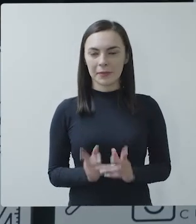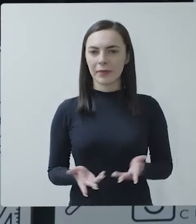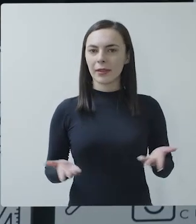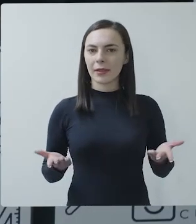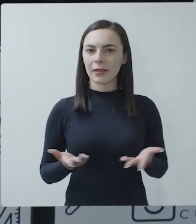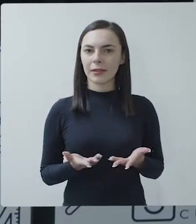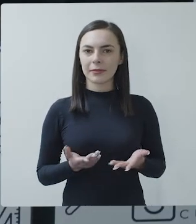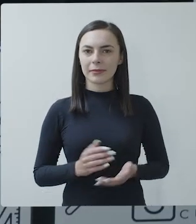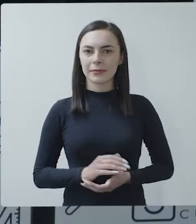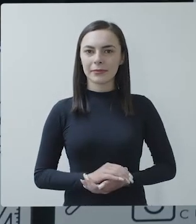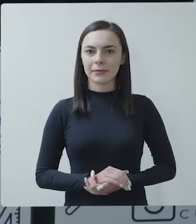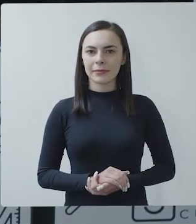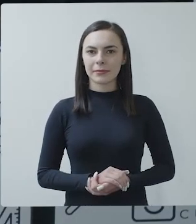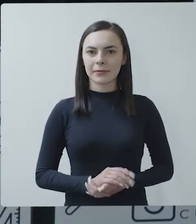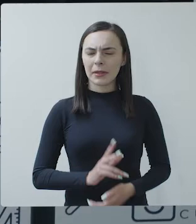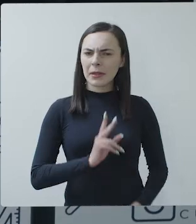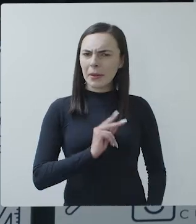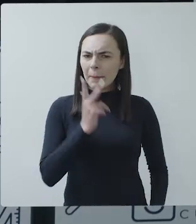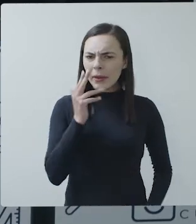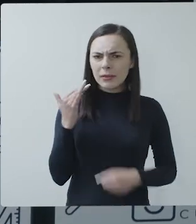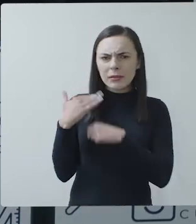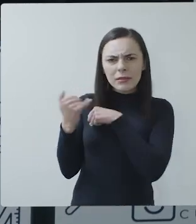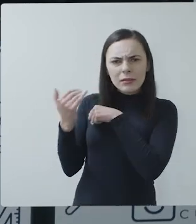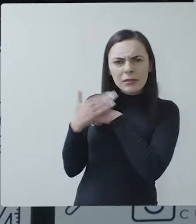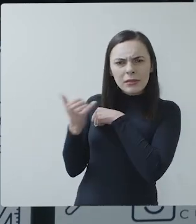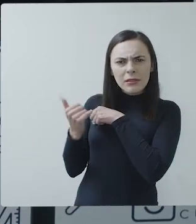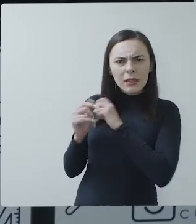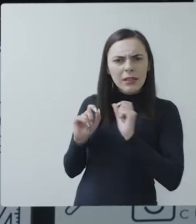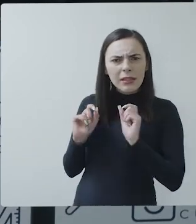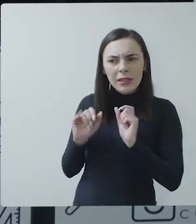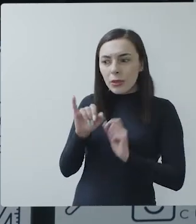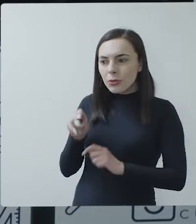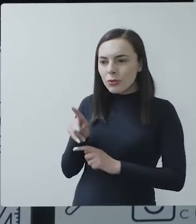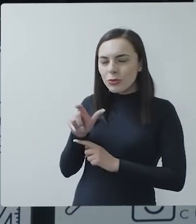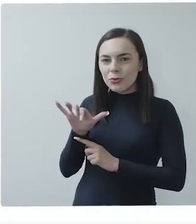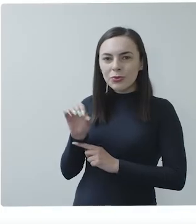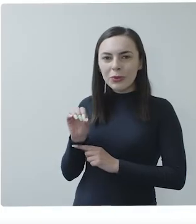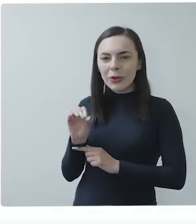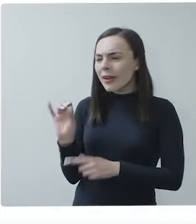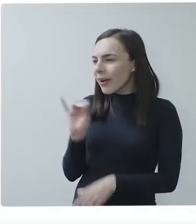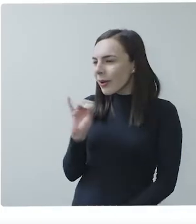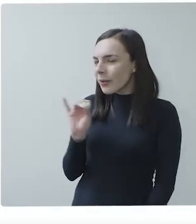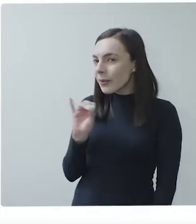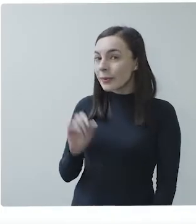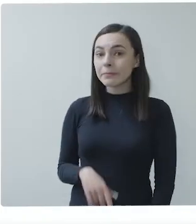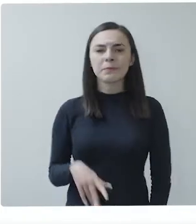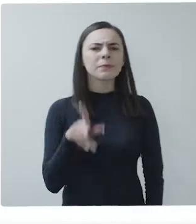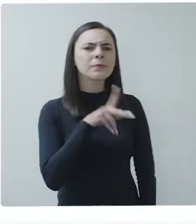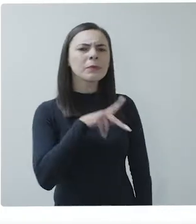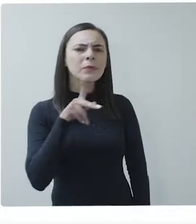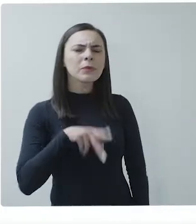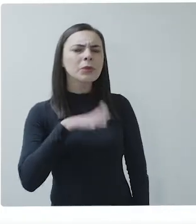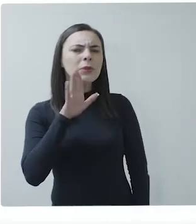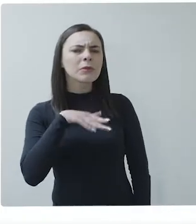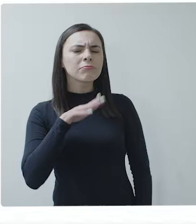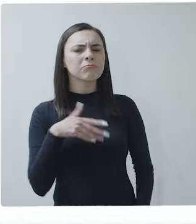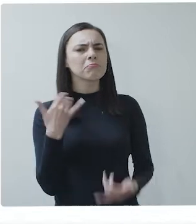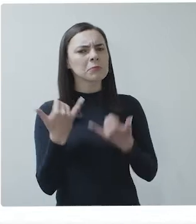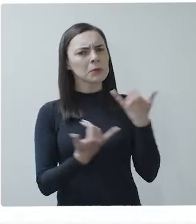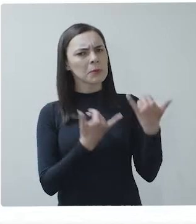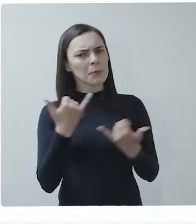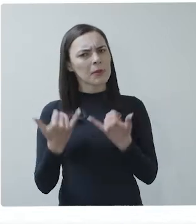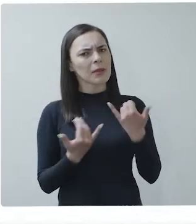Ok. Nossa, parece que eu escutei alguém me chamar. Eu acho que é o Júlio. Oi, Júlio! Prof, faça